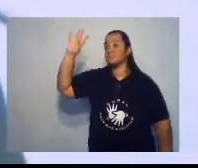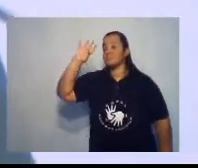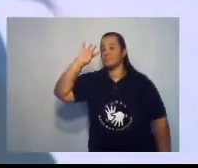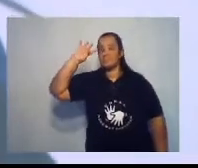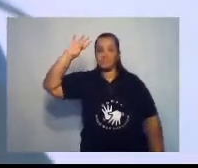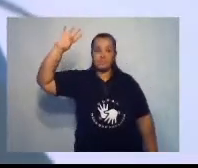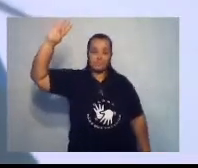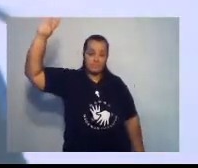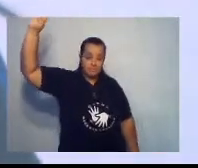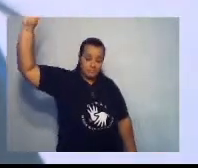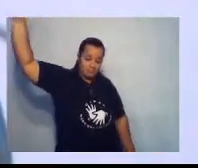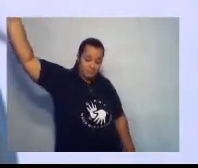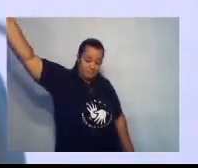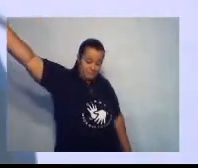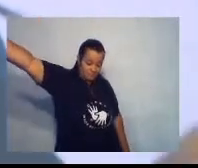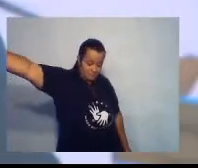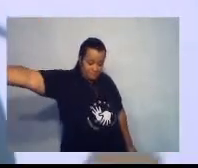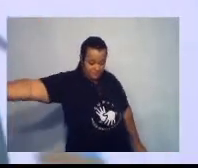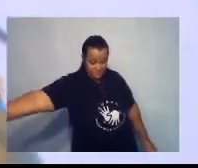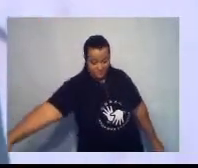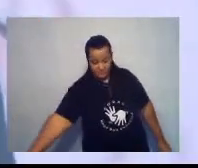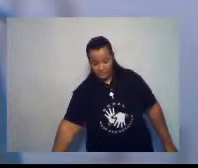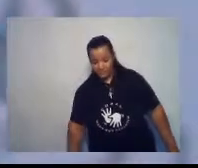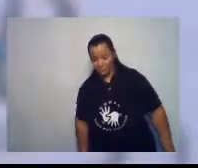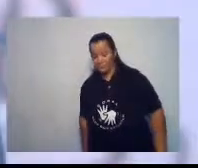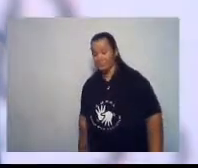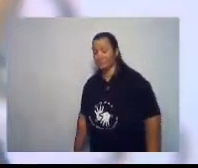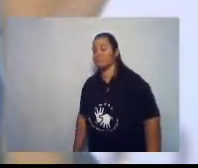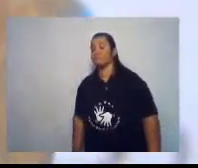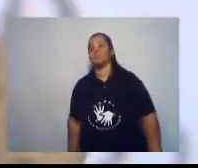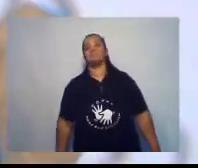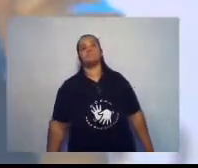sonho por sonho, sonho,